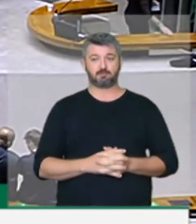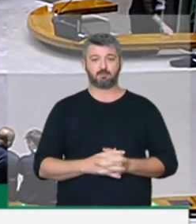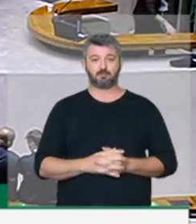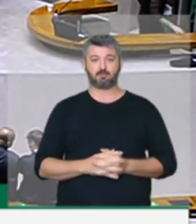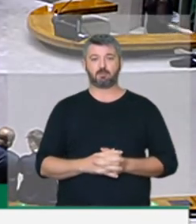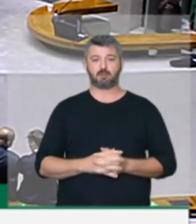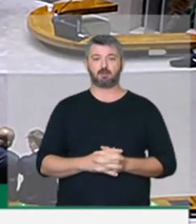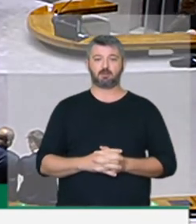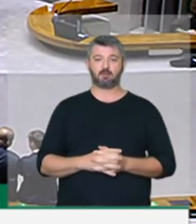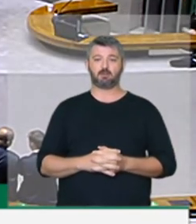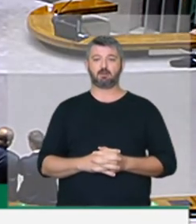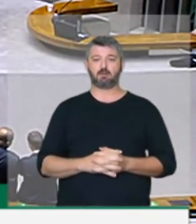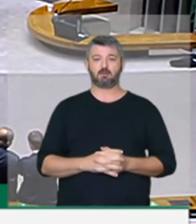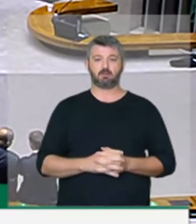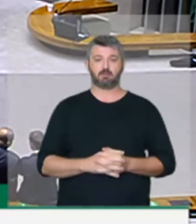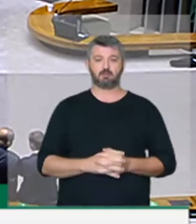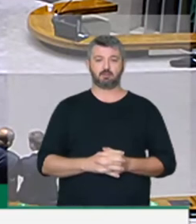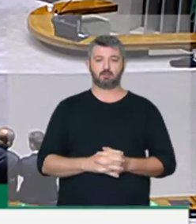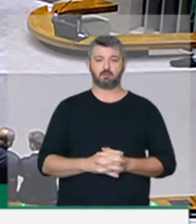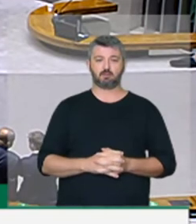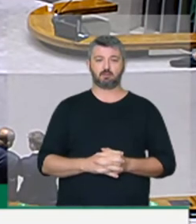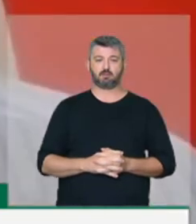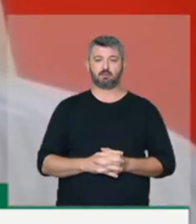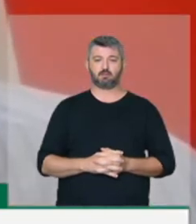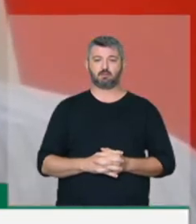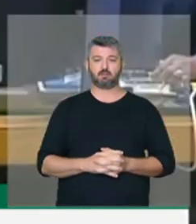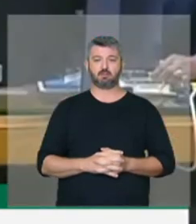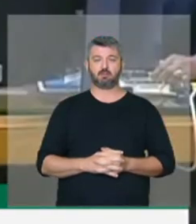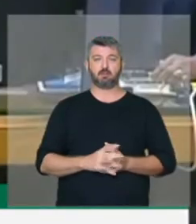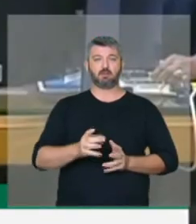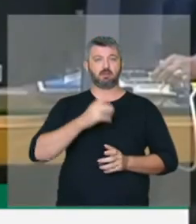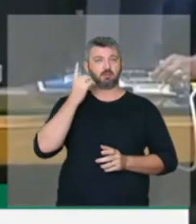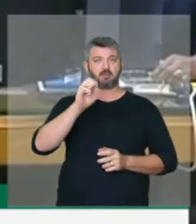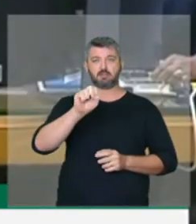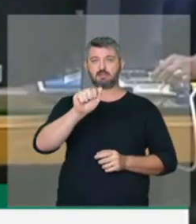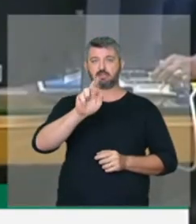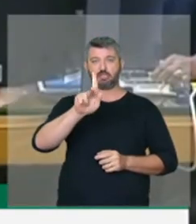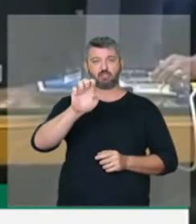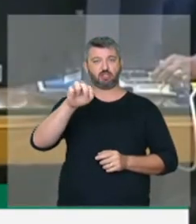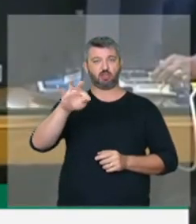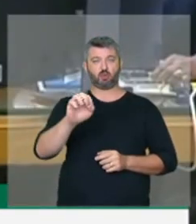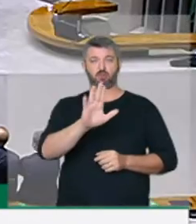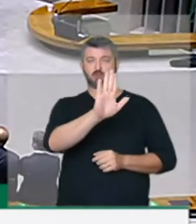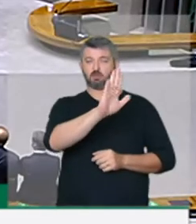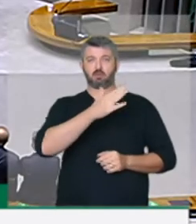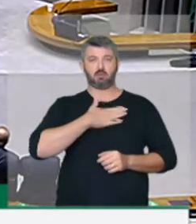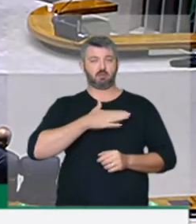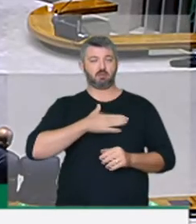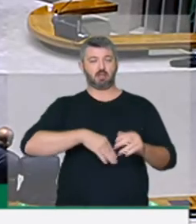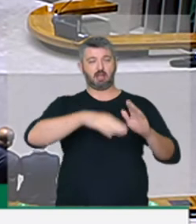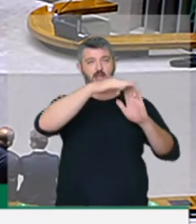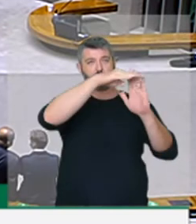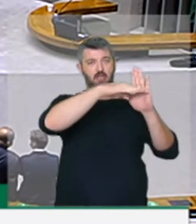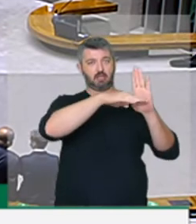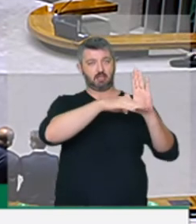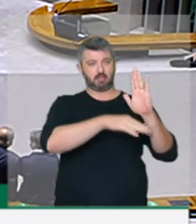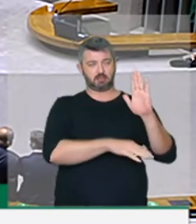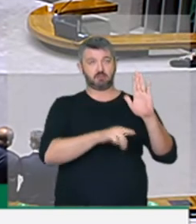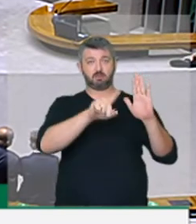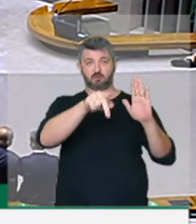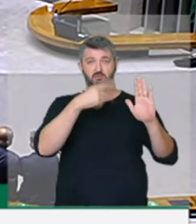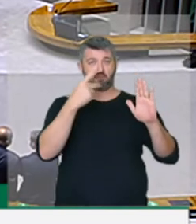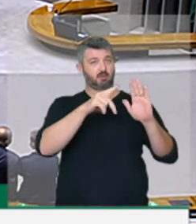Senhor presidente, eu quero orientar... Deputado Sargento Isidoro, tem uma lista de inscritos, o senhor vai orientar, vai falar,